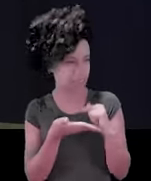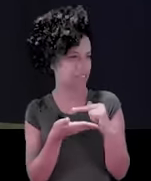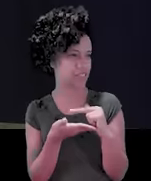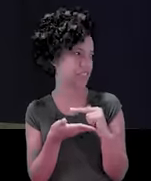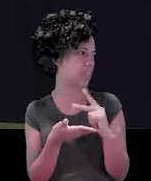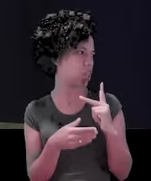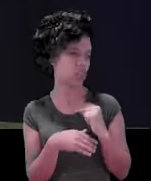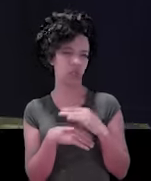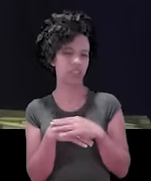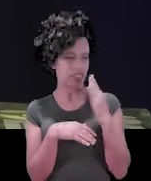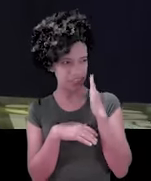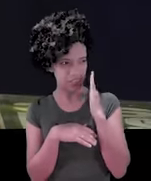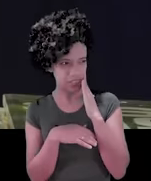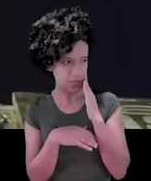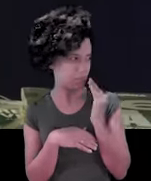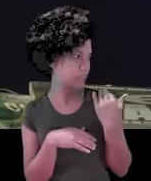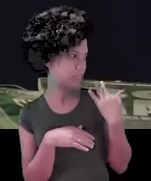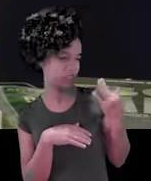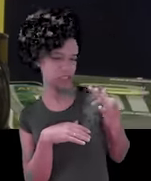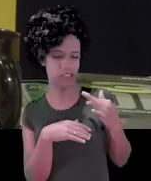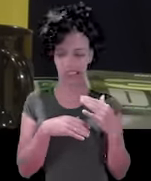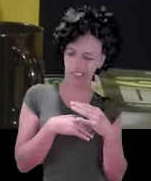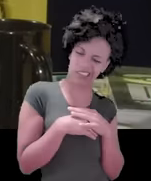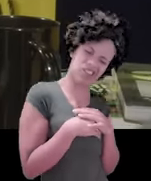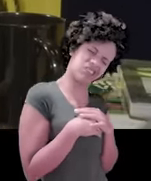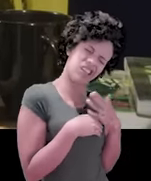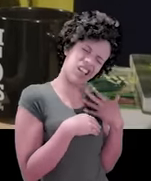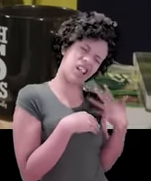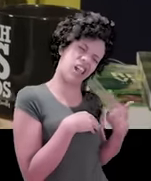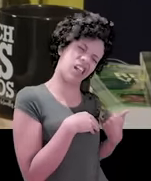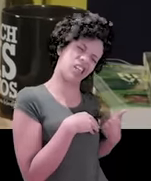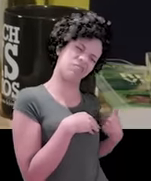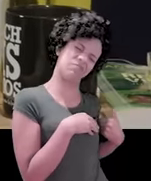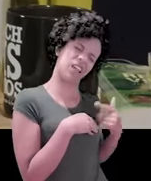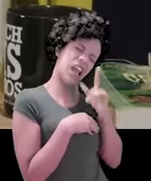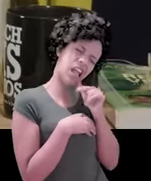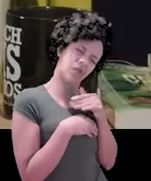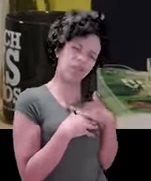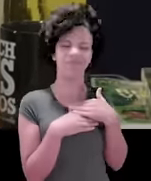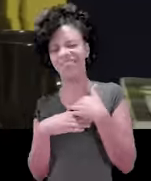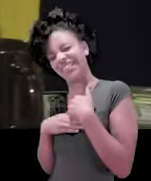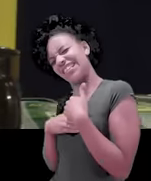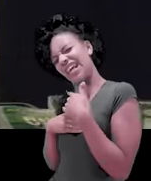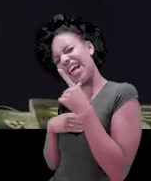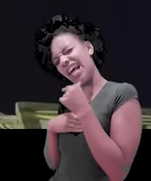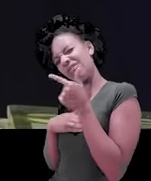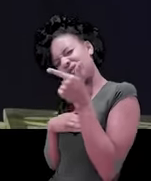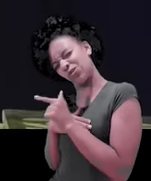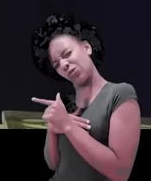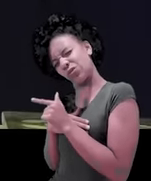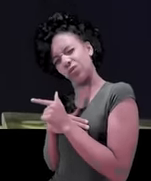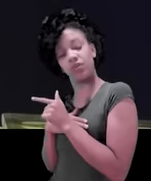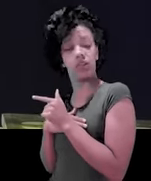assentado quem sabe minha costa aí eu vinha para cá cair ao chão tá na pele lado molhado eu levantava de